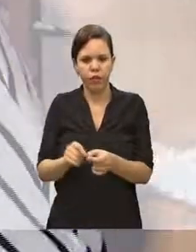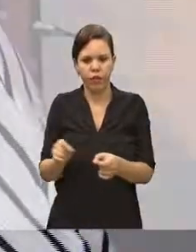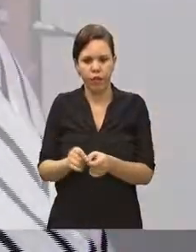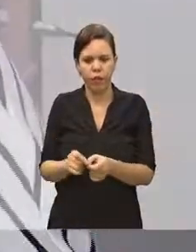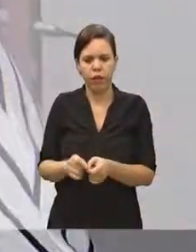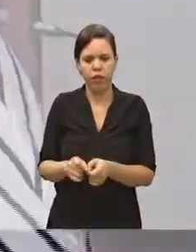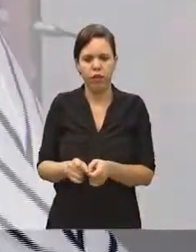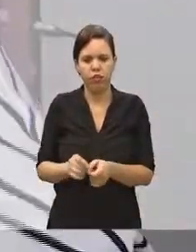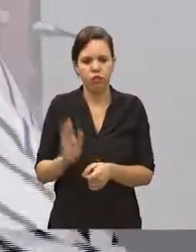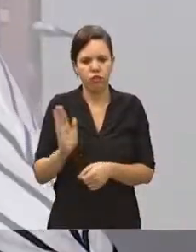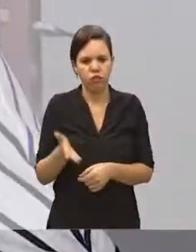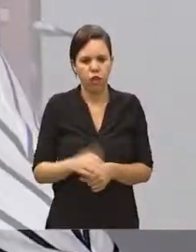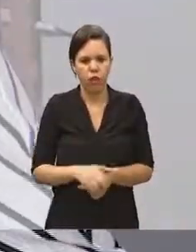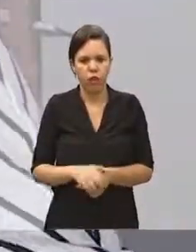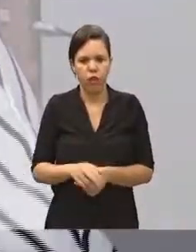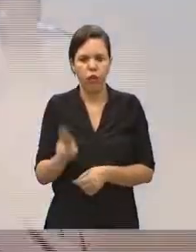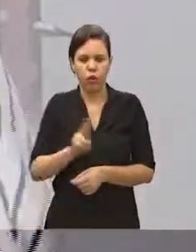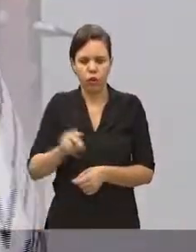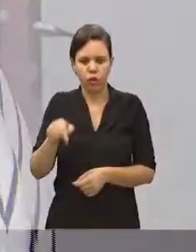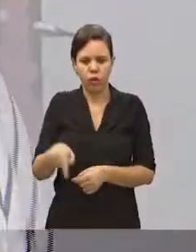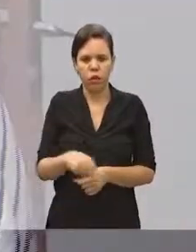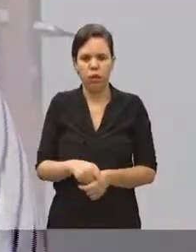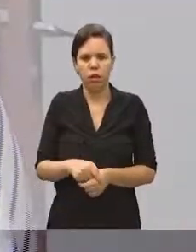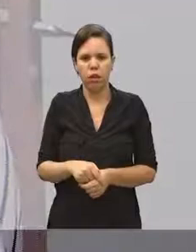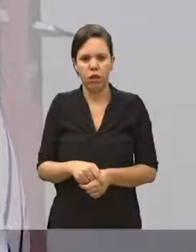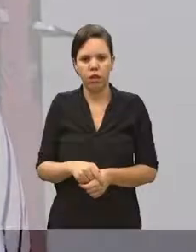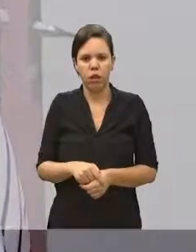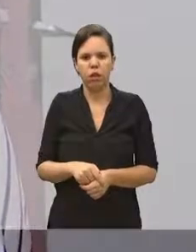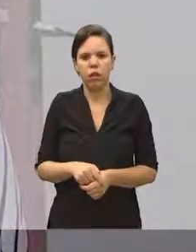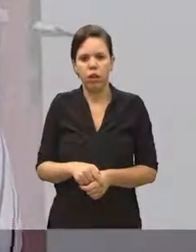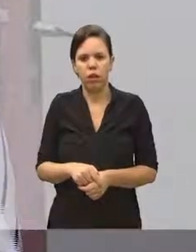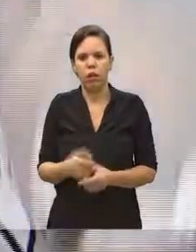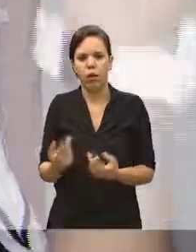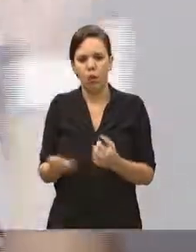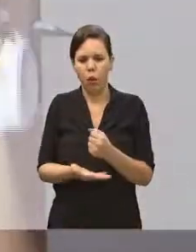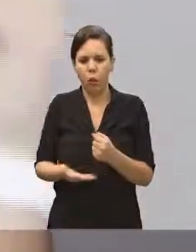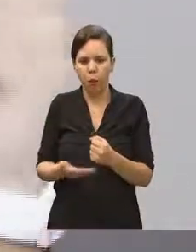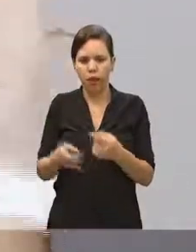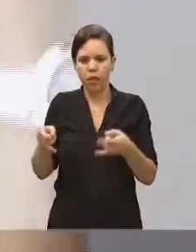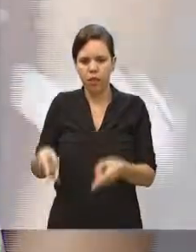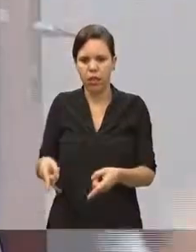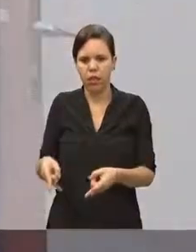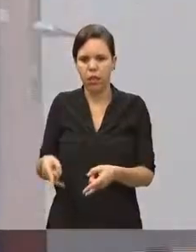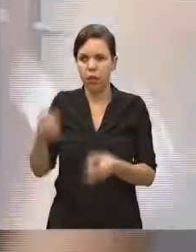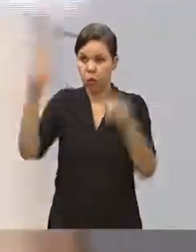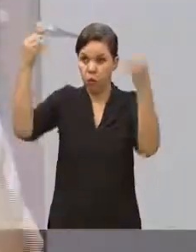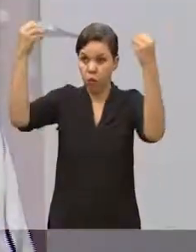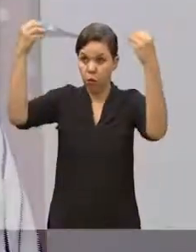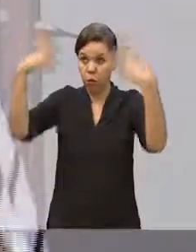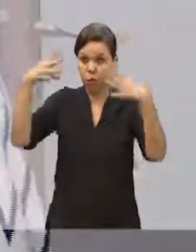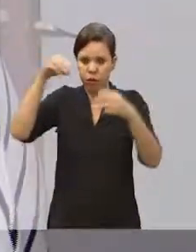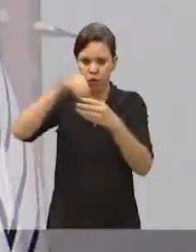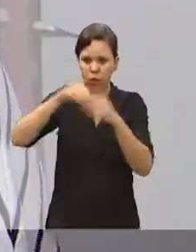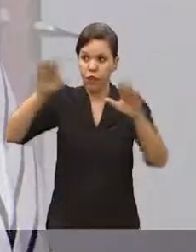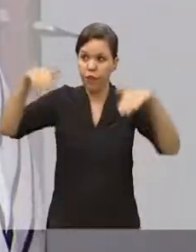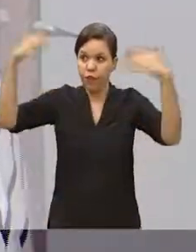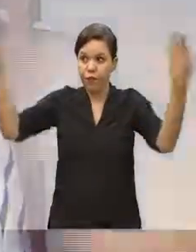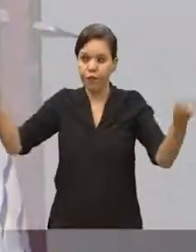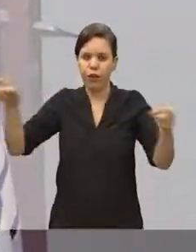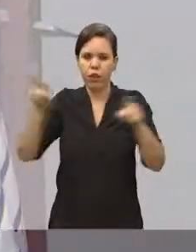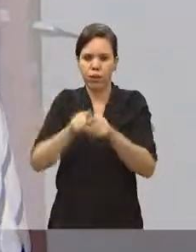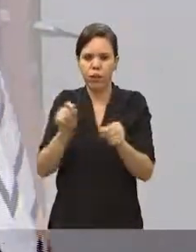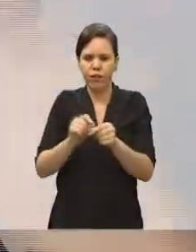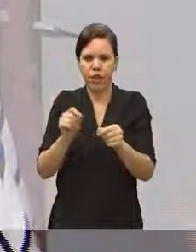pegou, o pallet já foi usado, então a gente reutilizou ele como base da cama. As luminárias, tanto interna quanto externa, elas são feitas